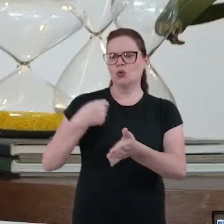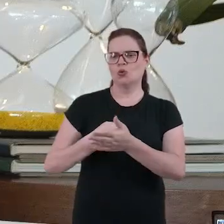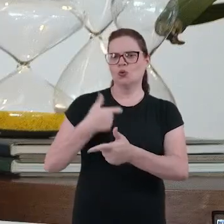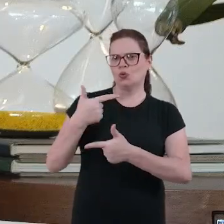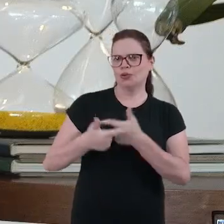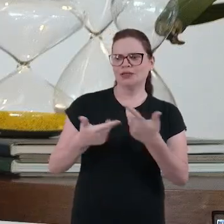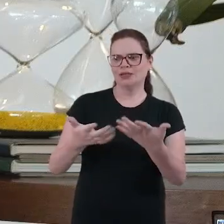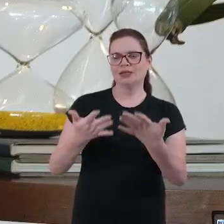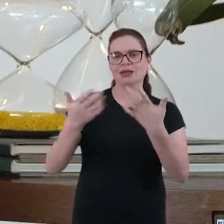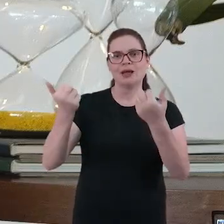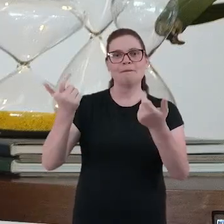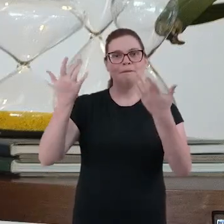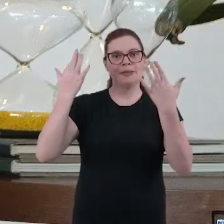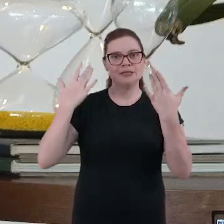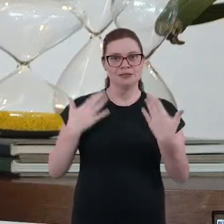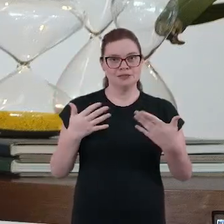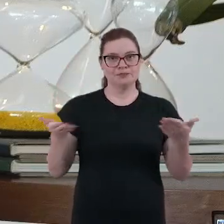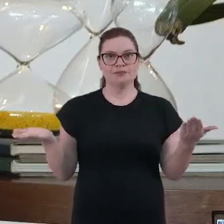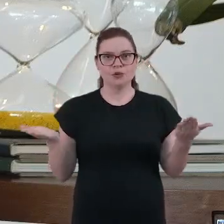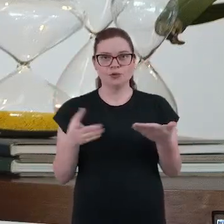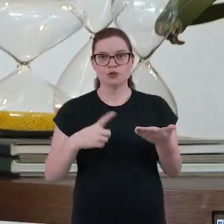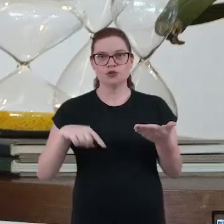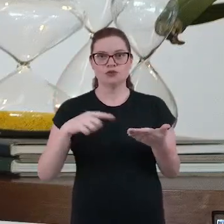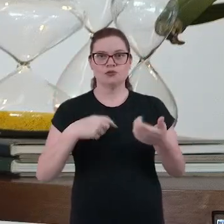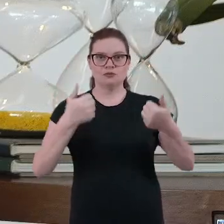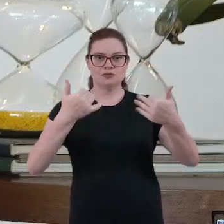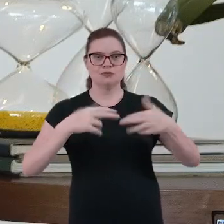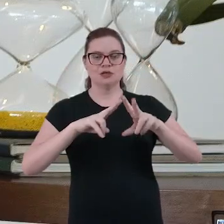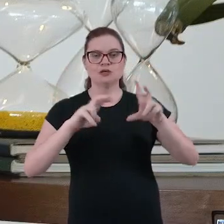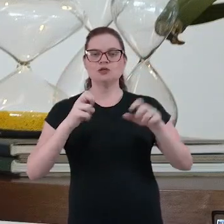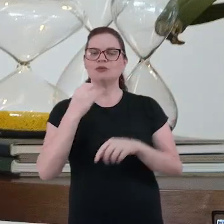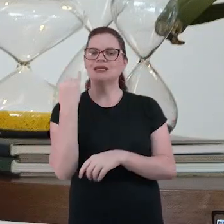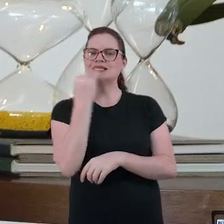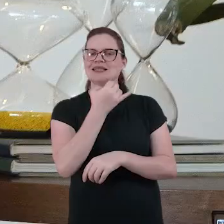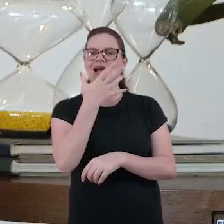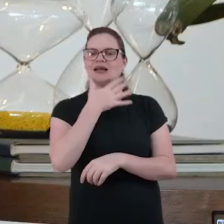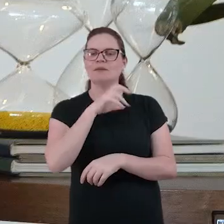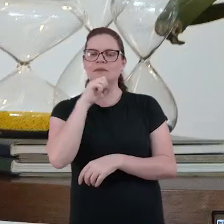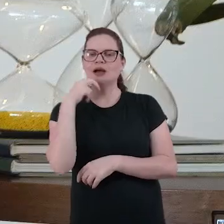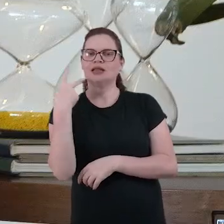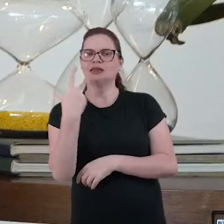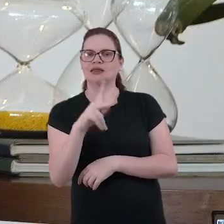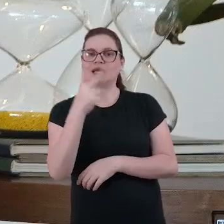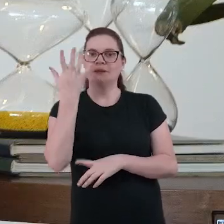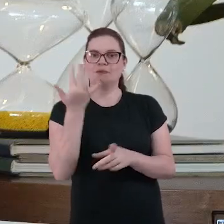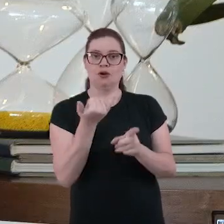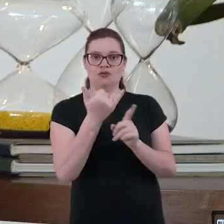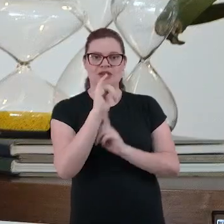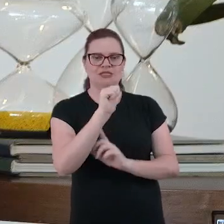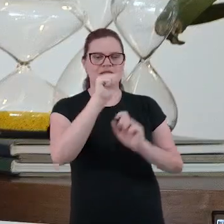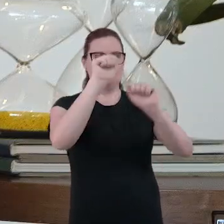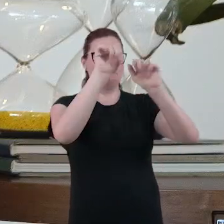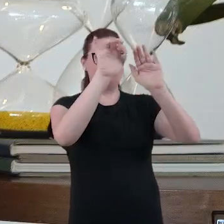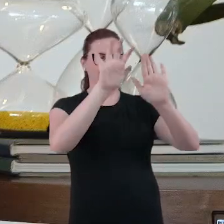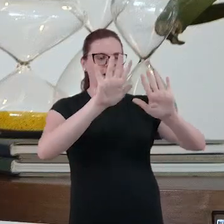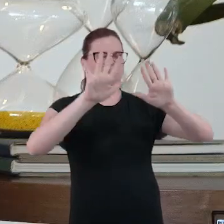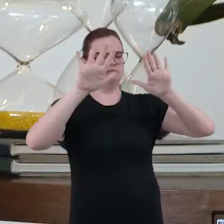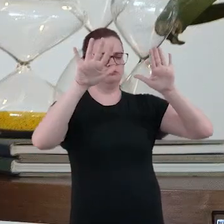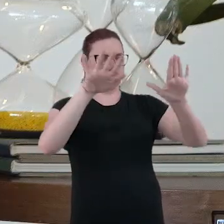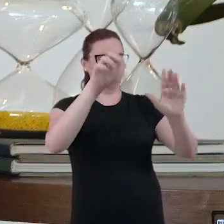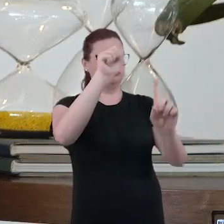Jacó, a luta pela bênção. Hoje nós vamos falar sobre a bênção do Pai, a profecia da bênção do